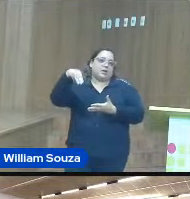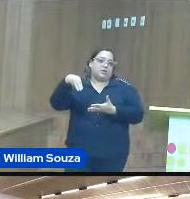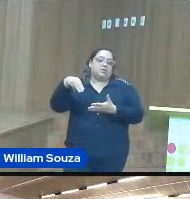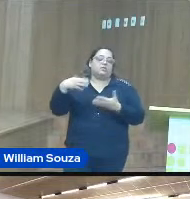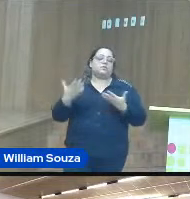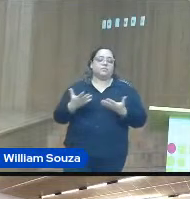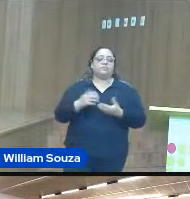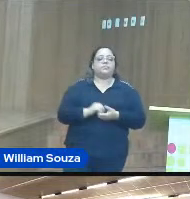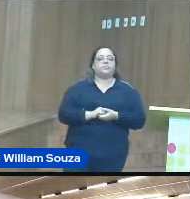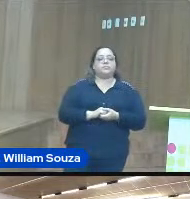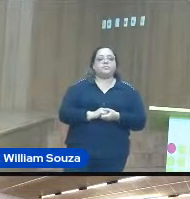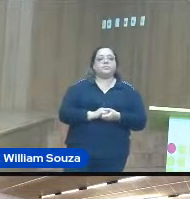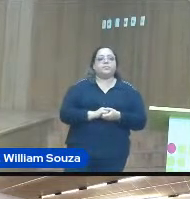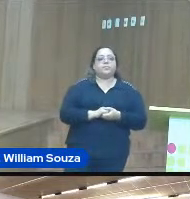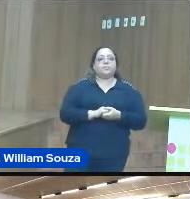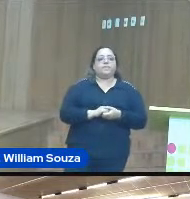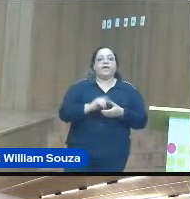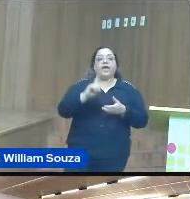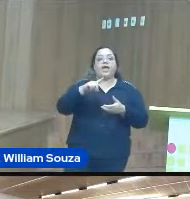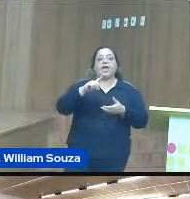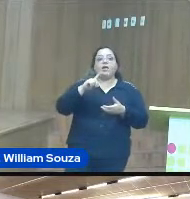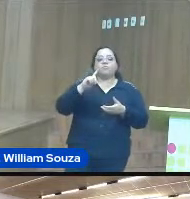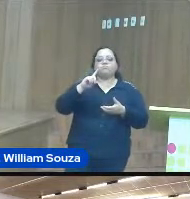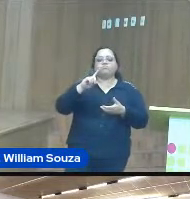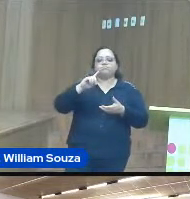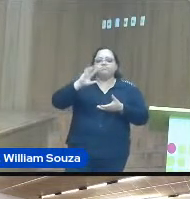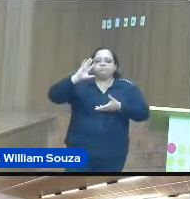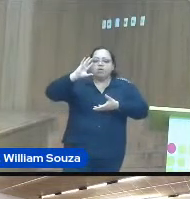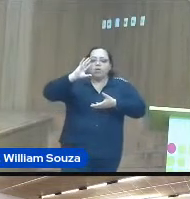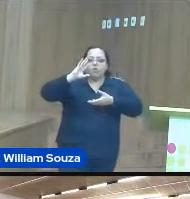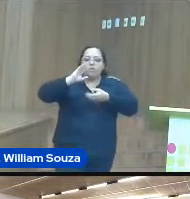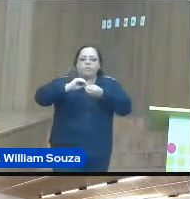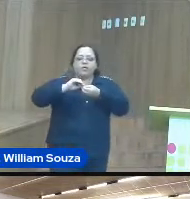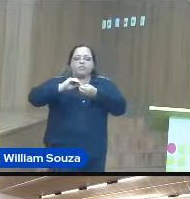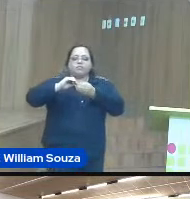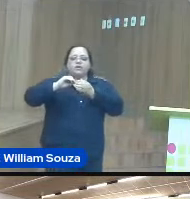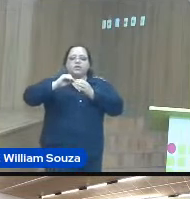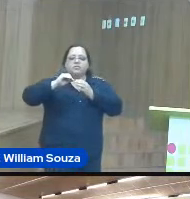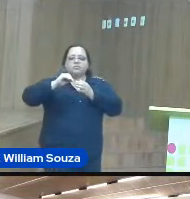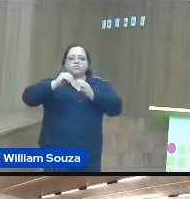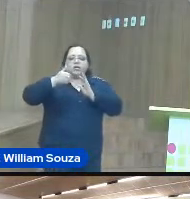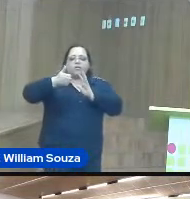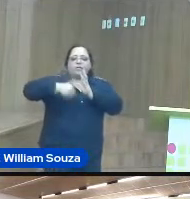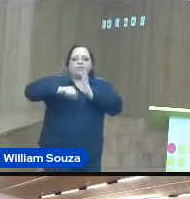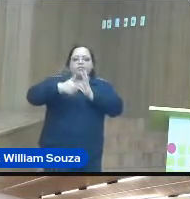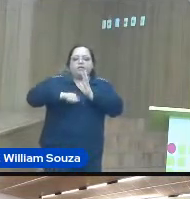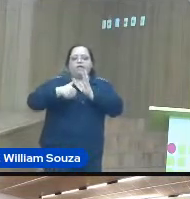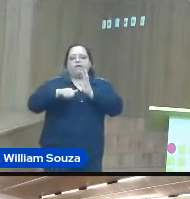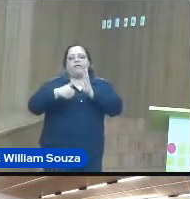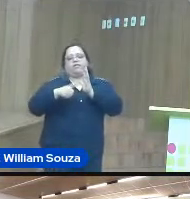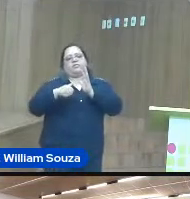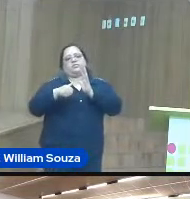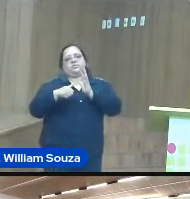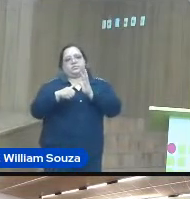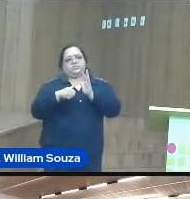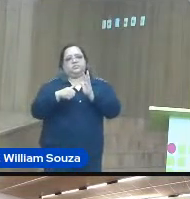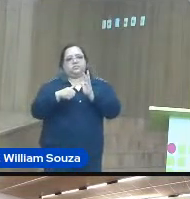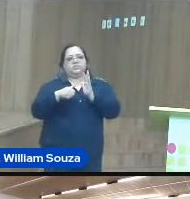foi uma revisão da análise francesa no século